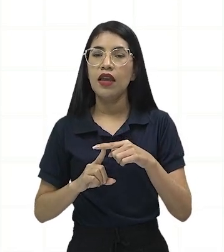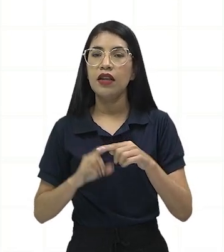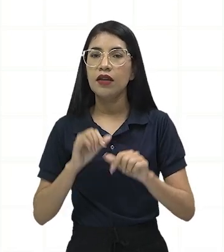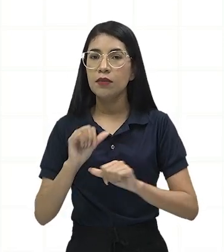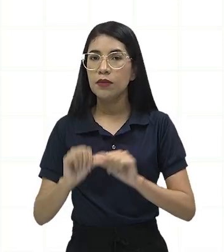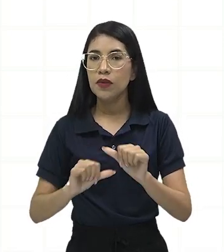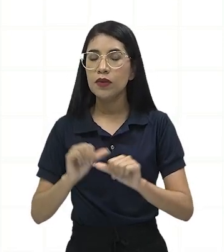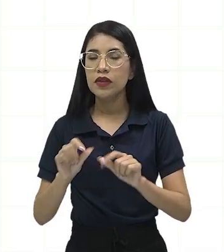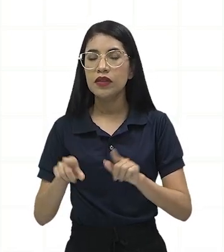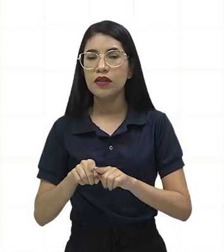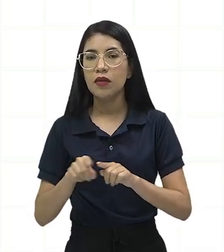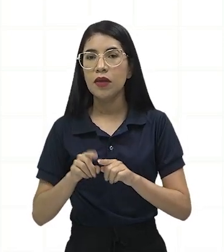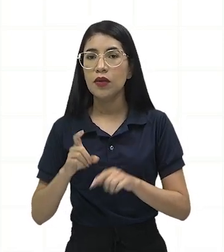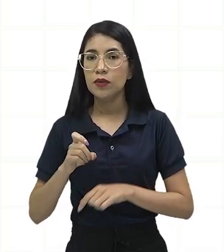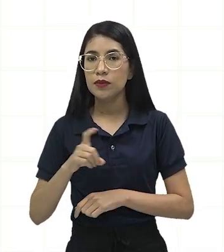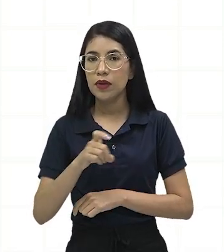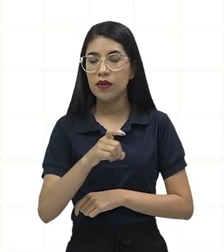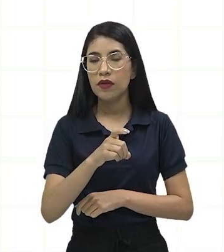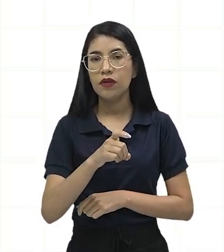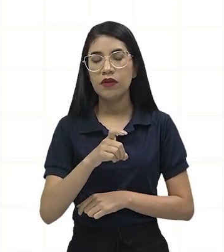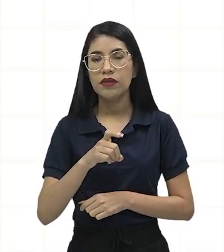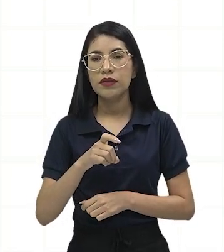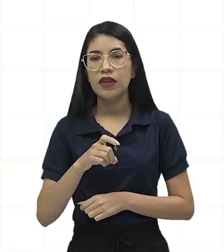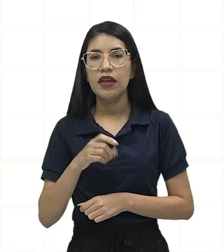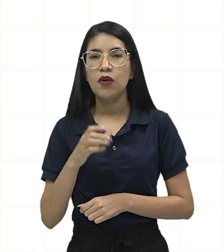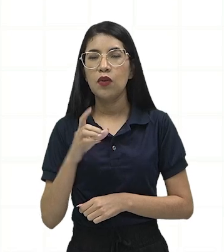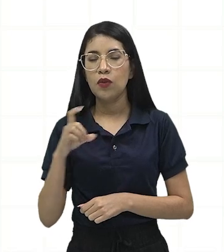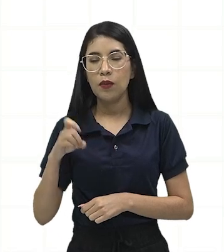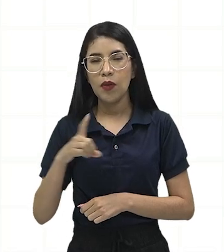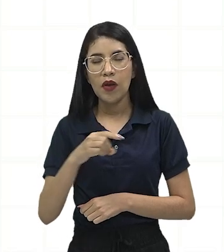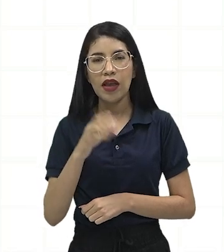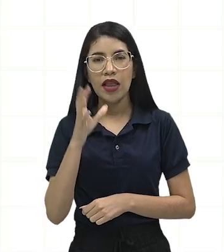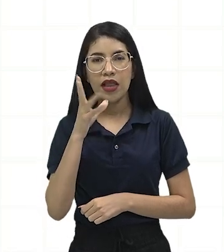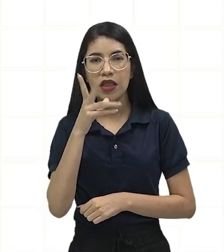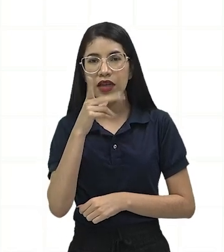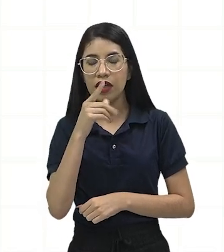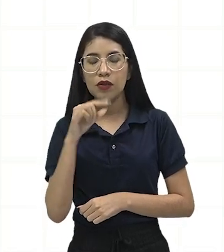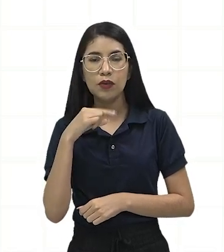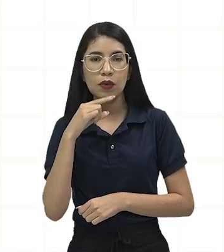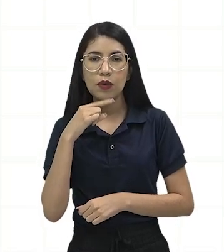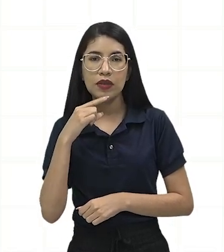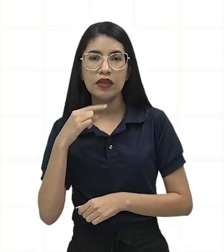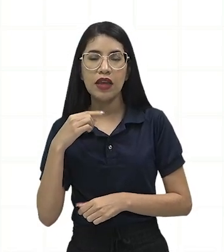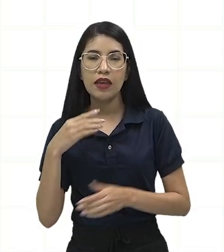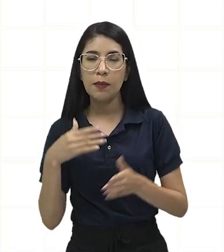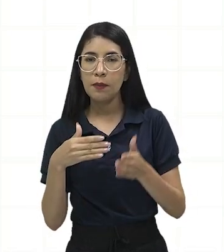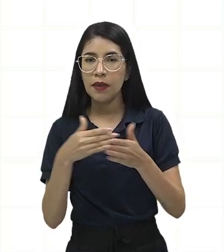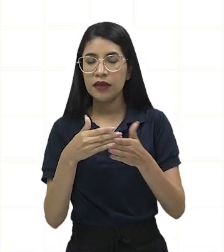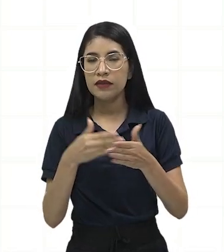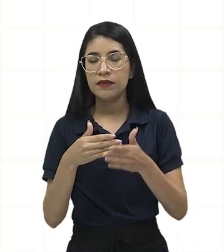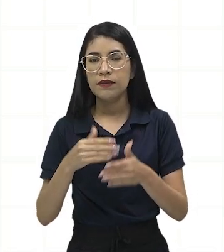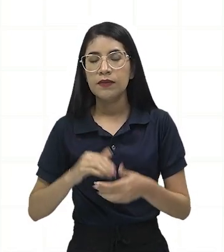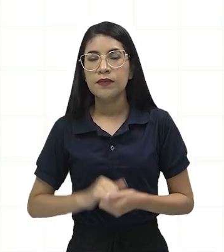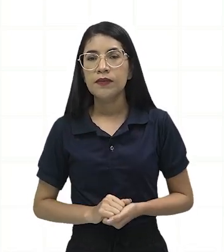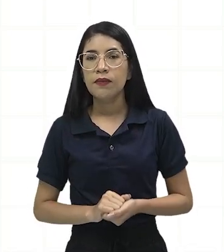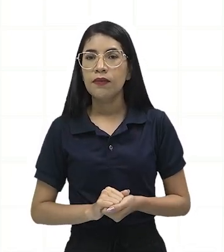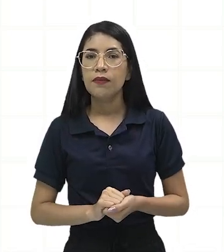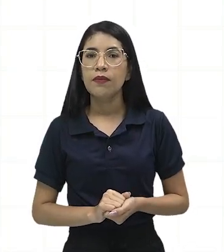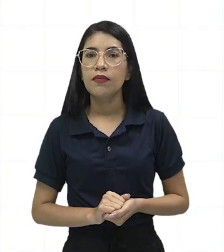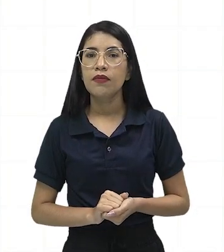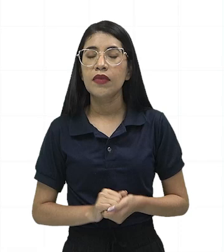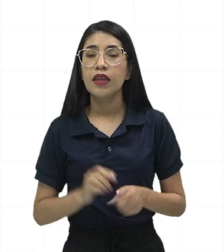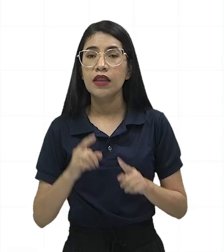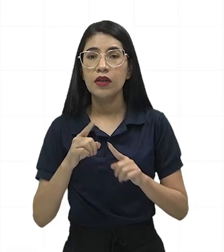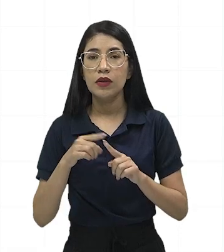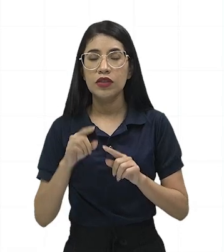do espermatozoide, né? Vai deixar ele ali mais lento e não vai permitir que ele ultrapasse essa barreira. Esse dispositivo